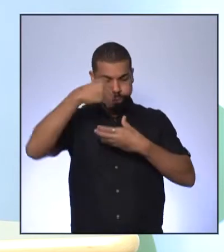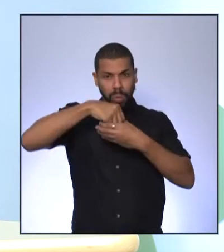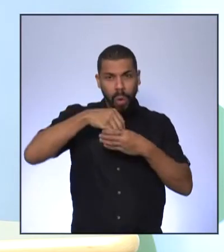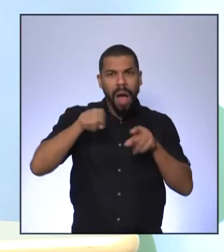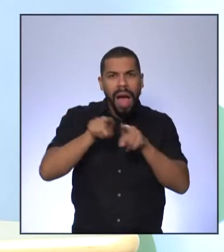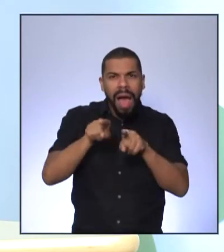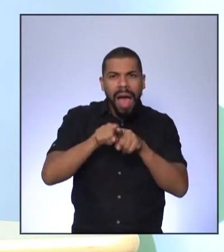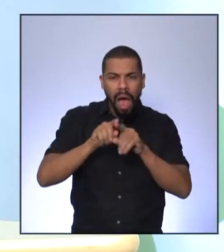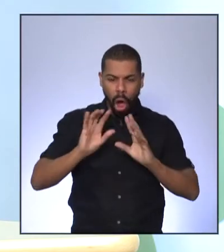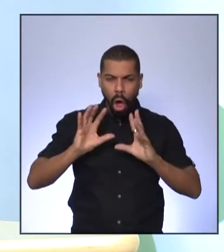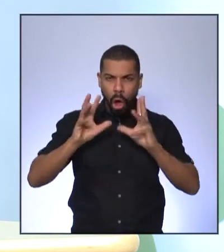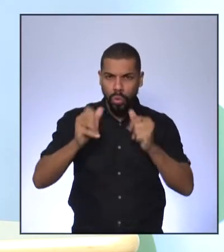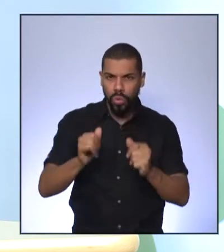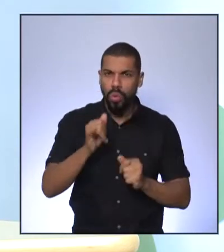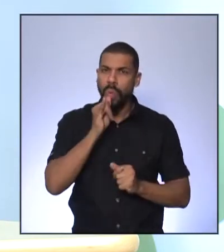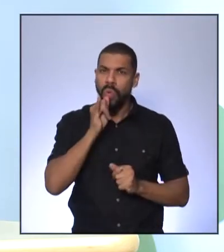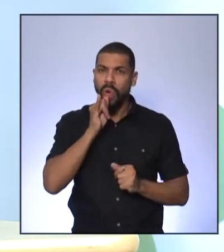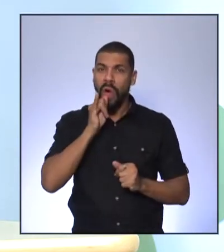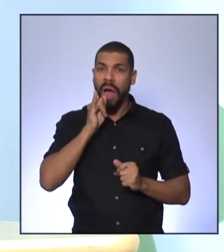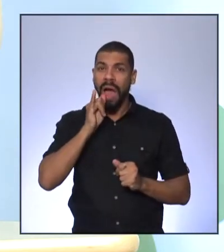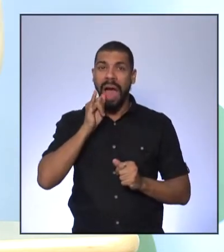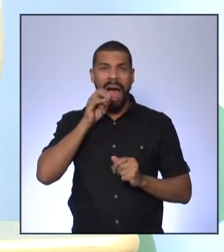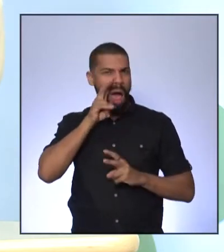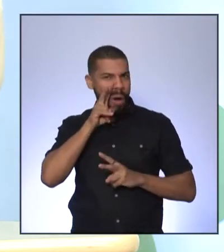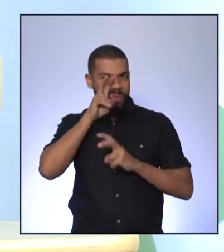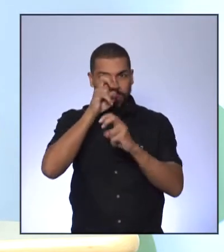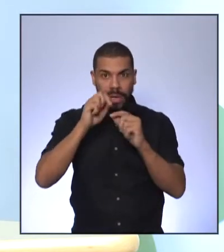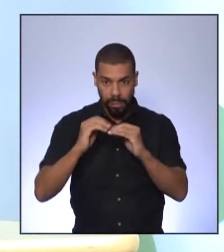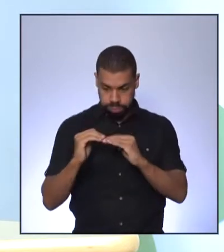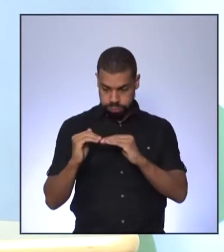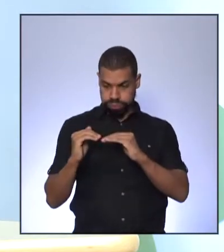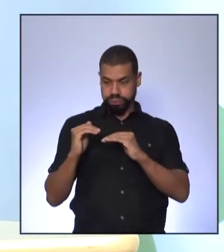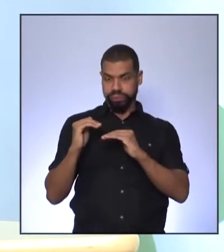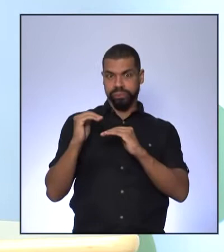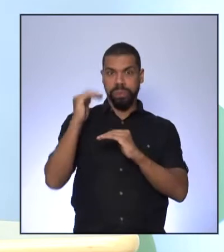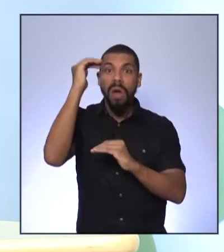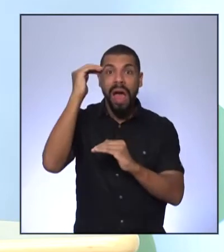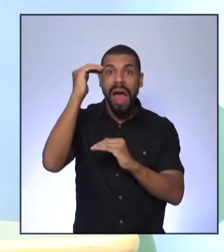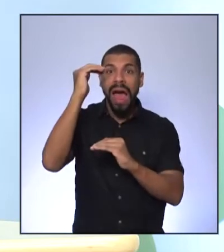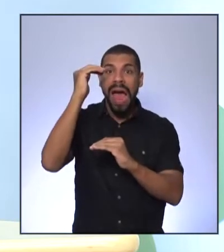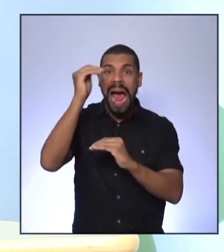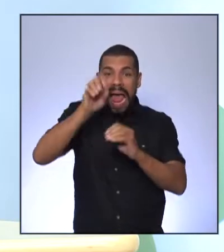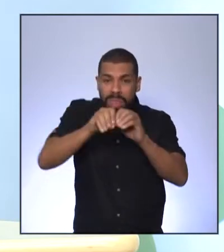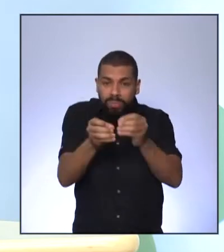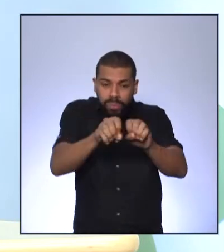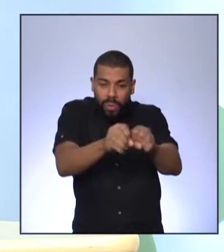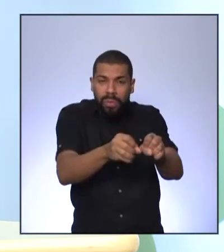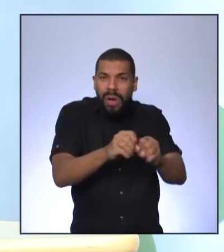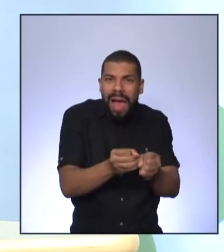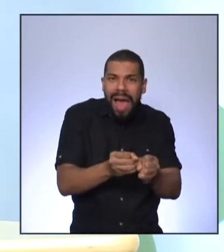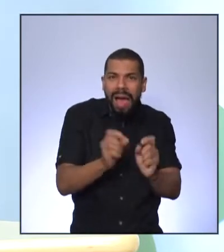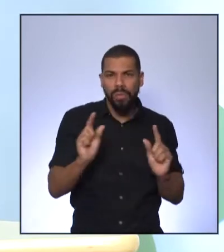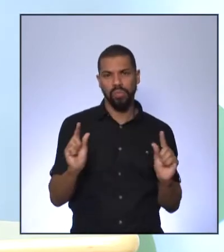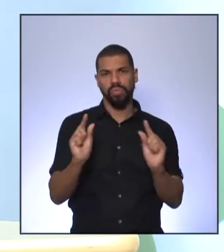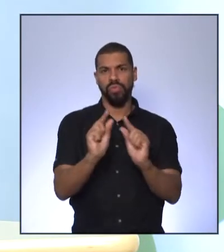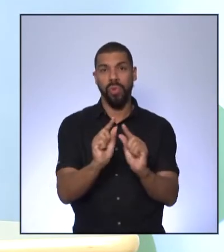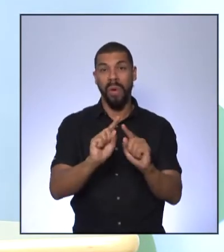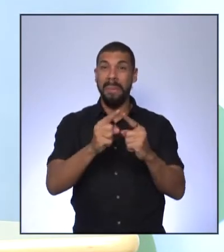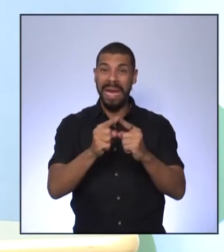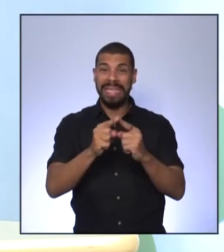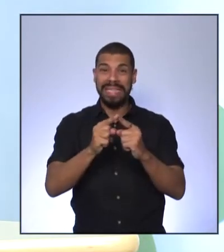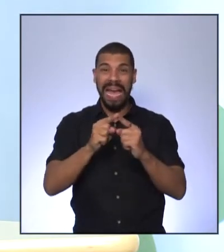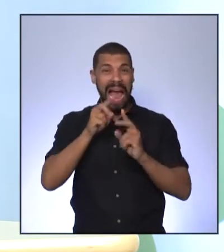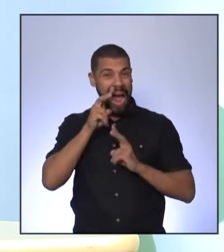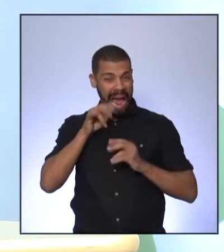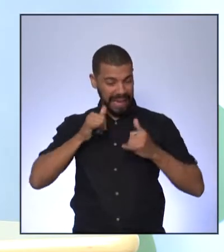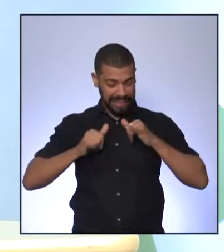as moléculas. Então, se essa energia for muito alta, poucas moléculas vão conseguir atingir. Agora, se essa energia for um